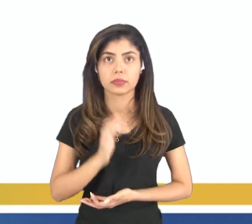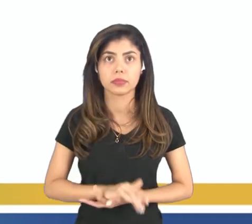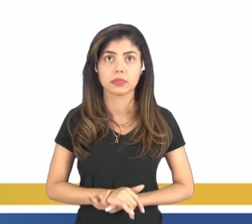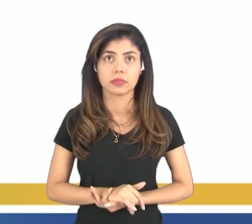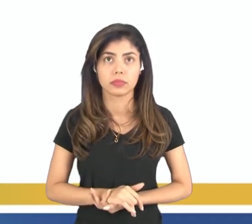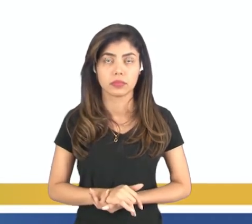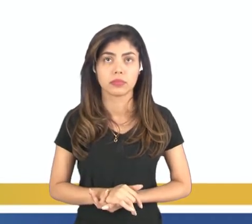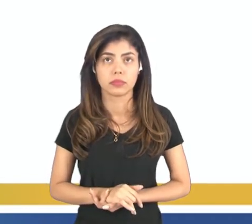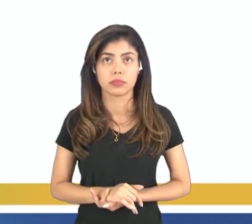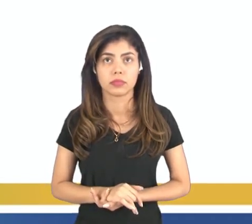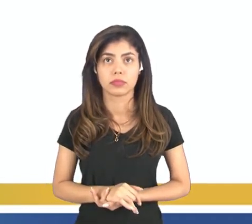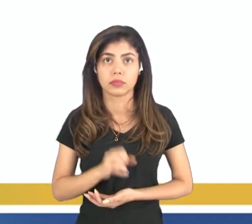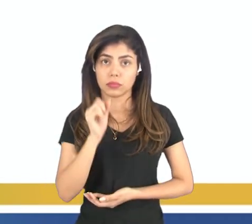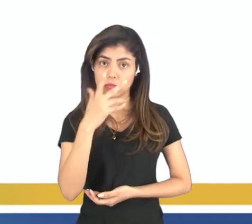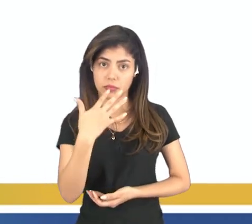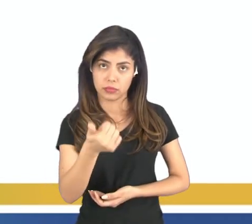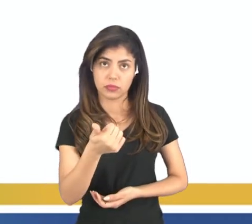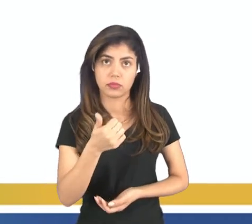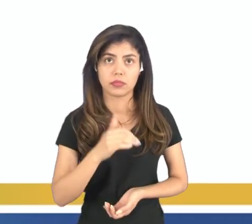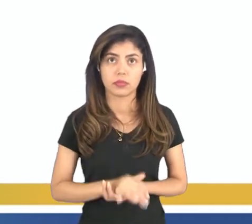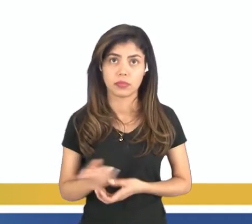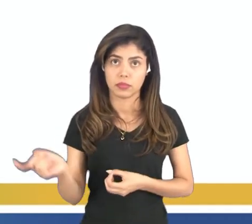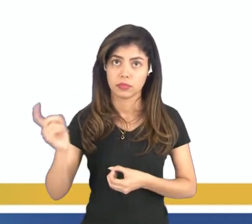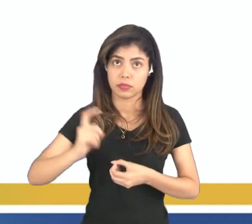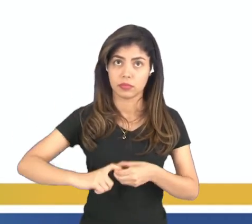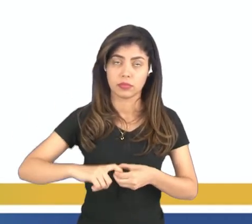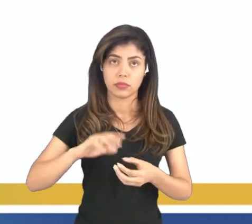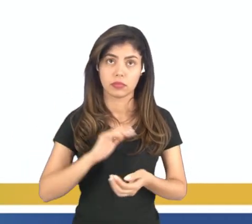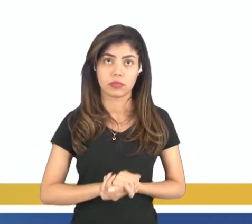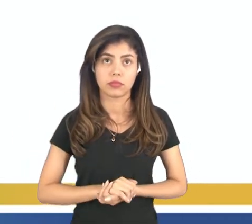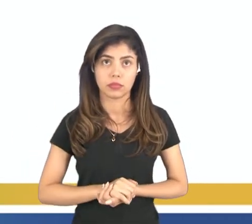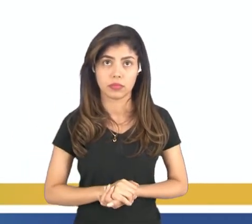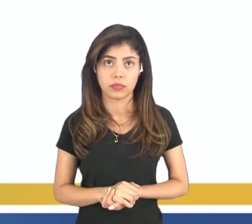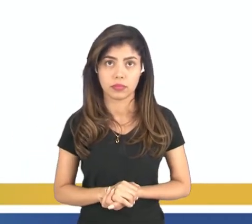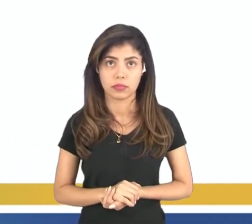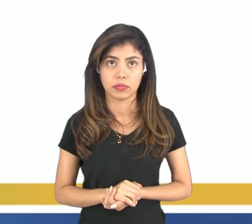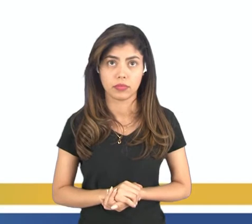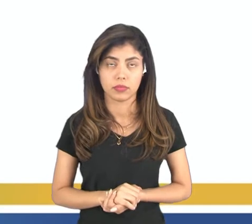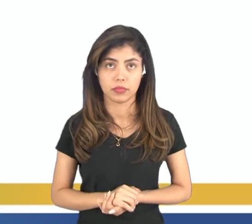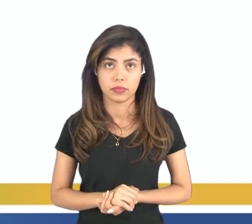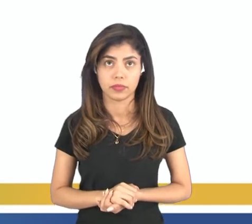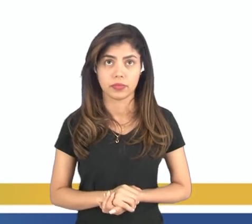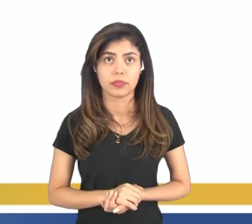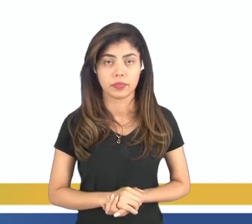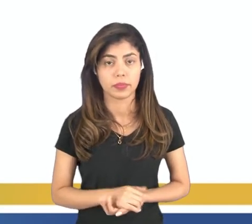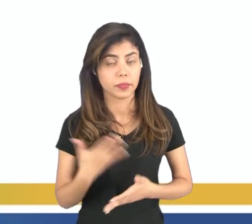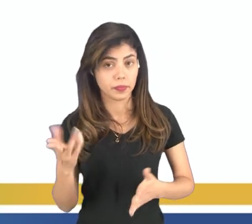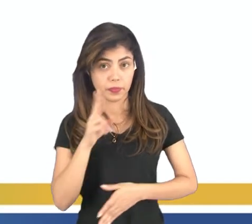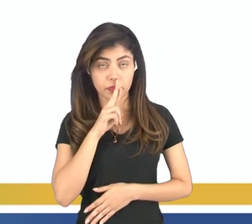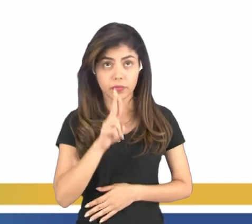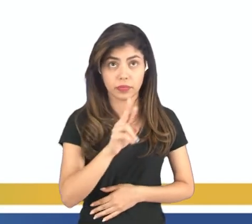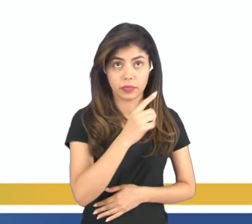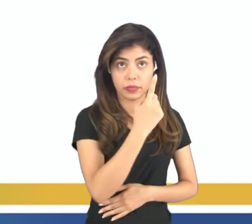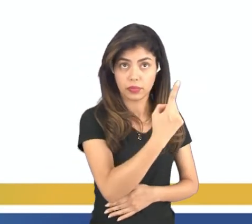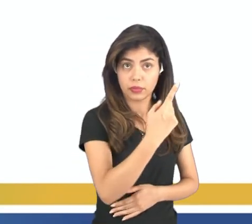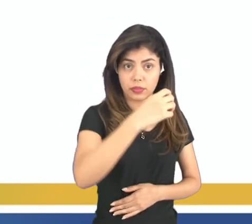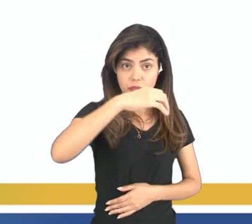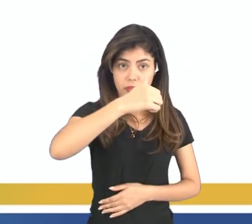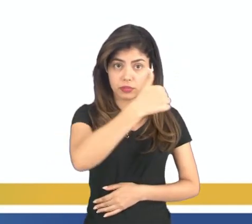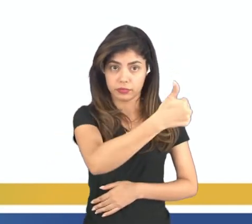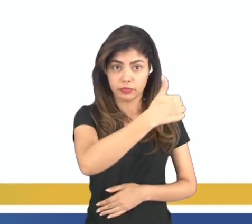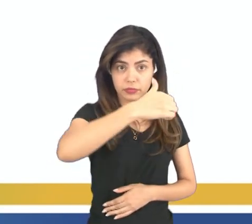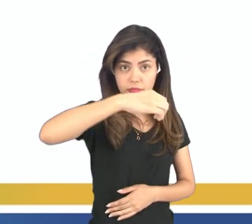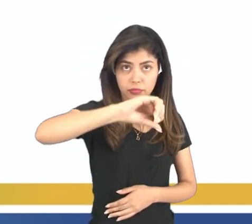vírgula a beleza é tomando aí ó Então nós vamos andar duas casinhas então o resultado aí pessoal